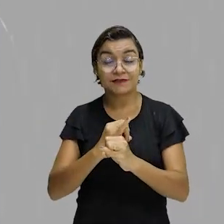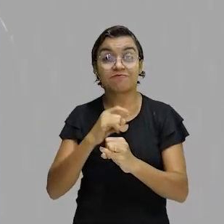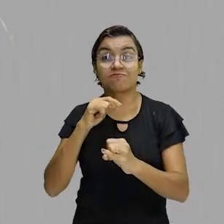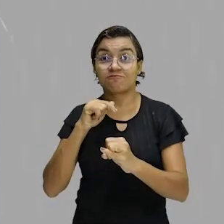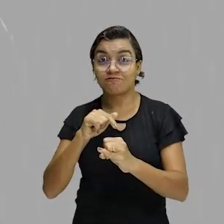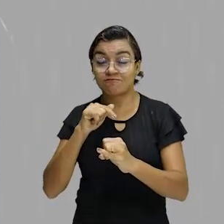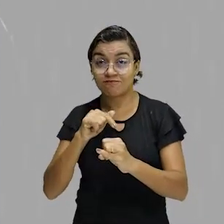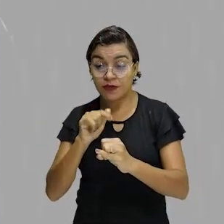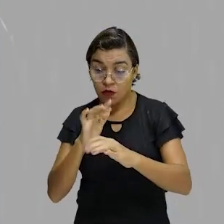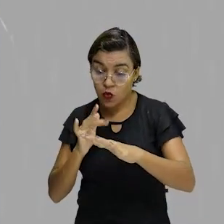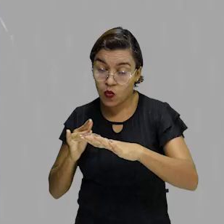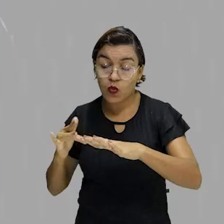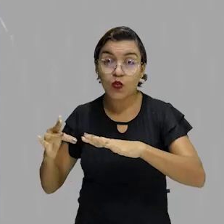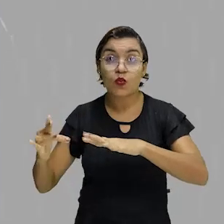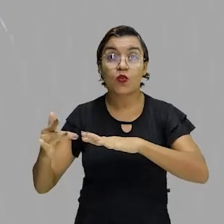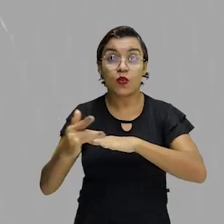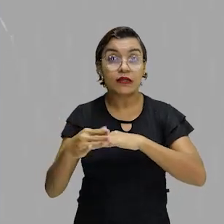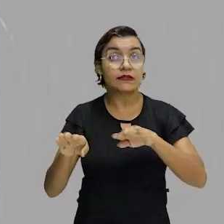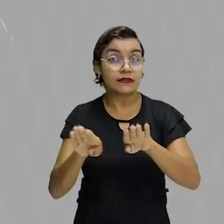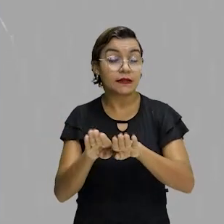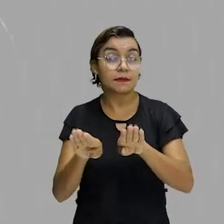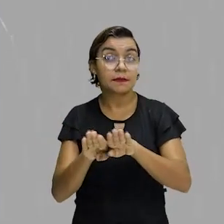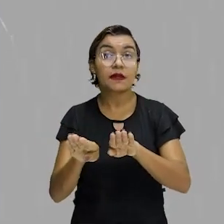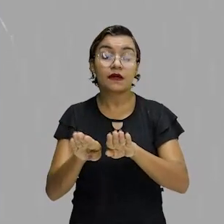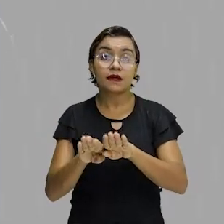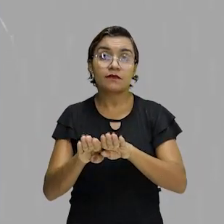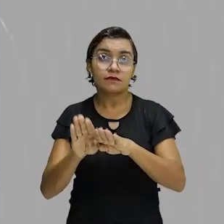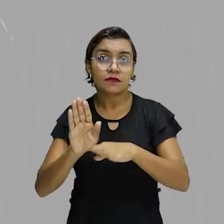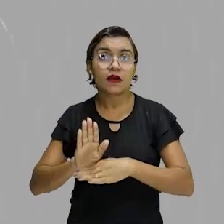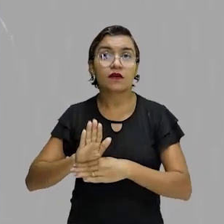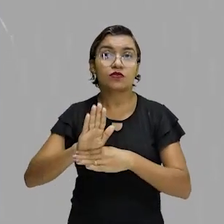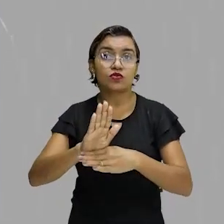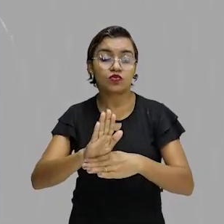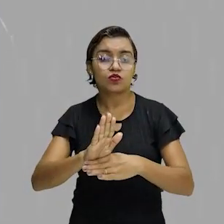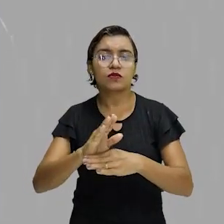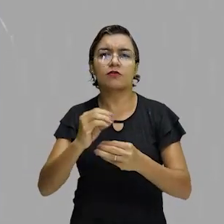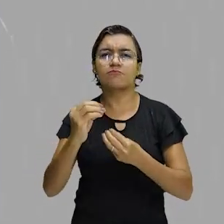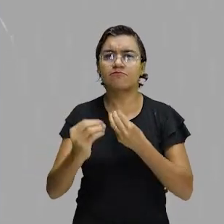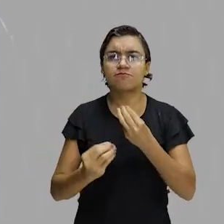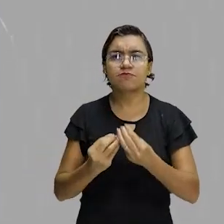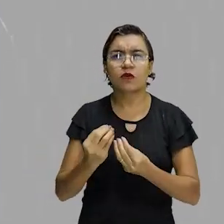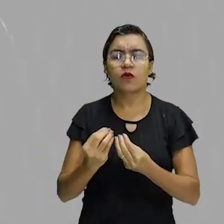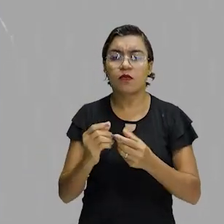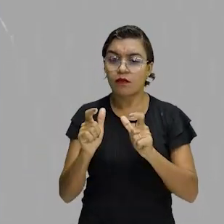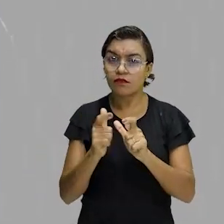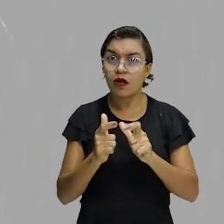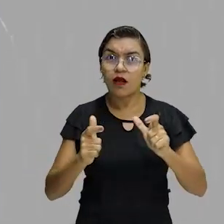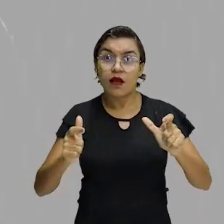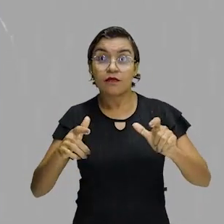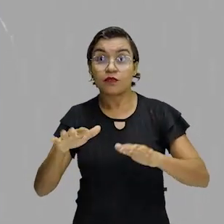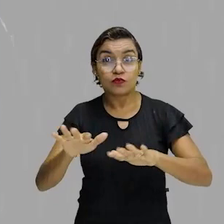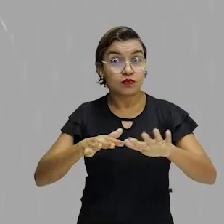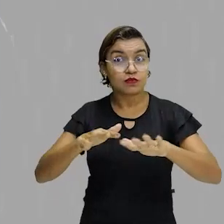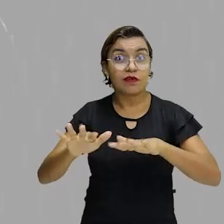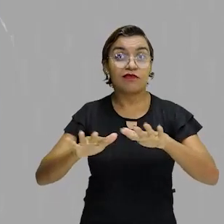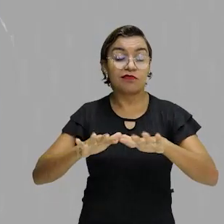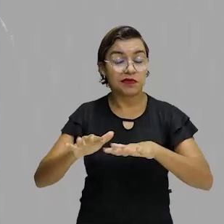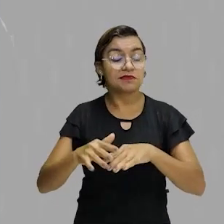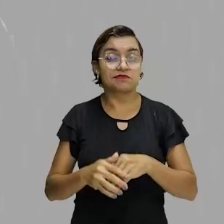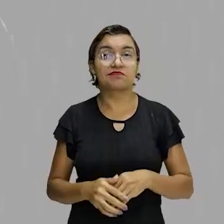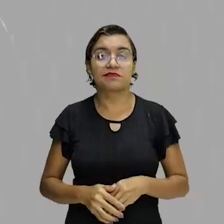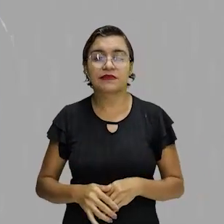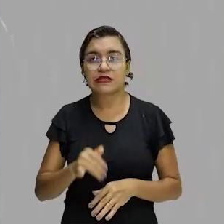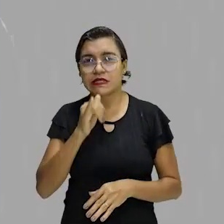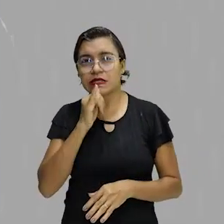As próprias redes sociais, inclusive, elas ajudam a engajar mais os movimentos, para que